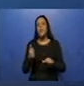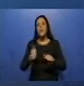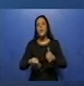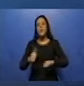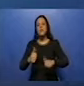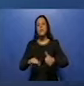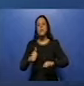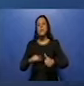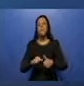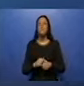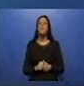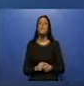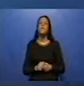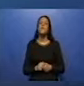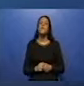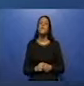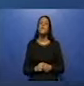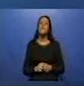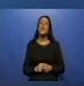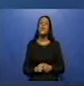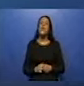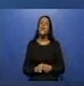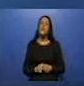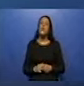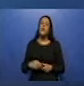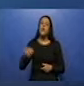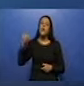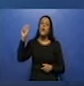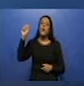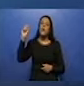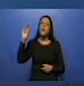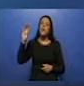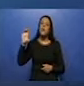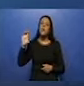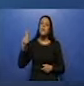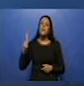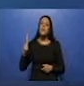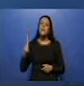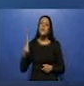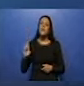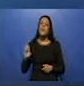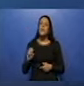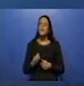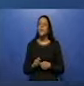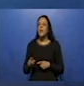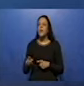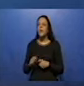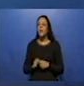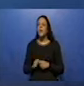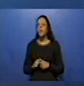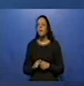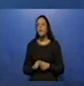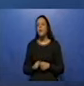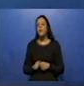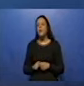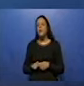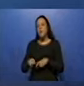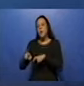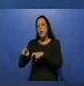alternativa poderia ser o título para essa charge. Pecuária extensiva